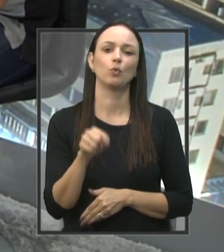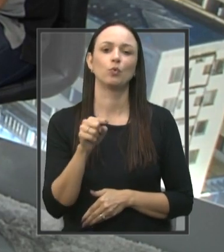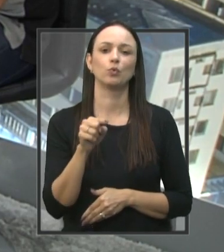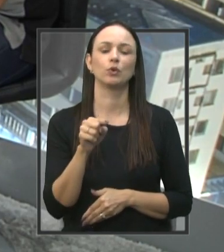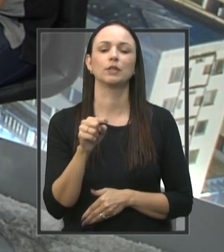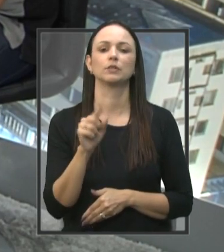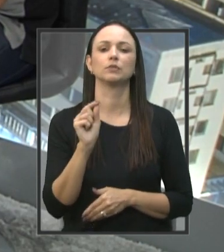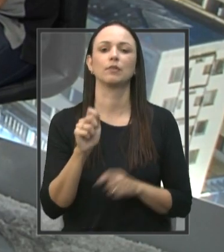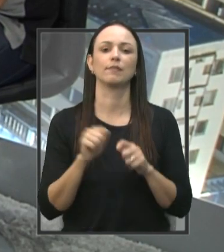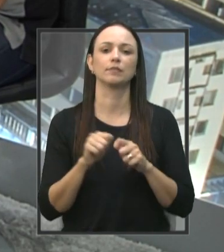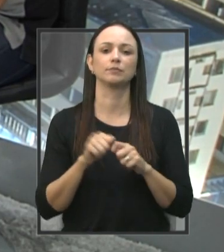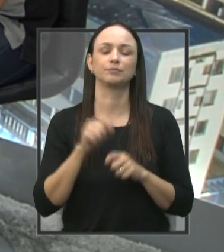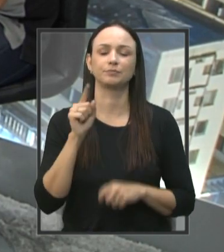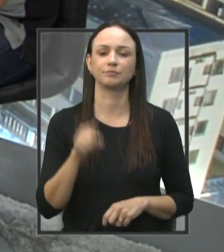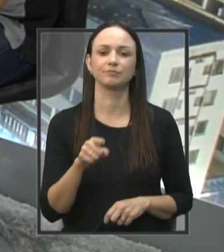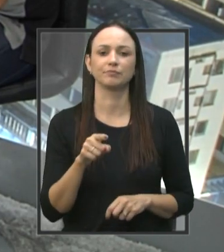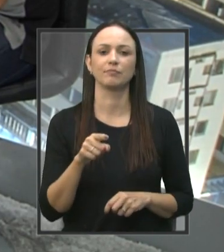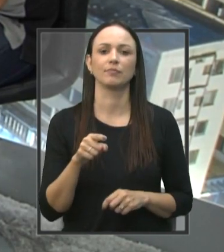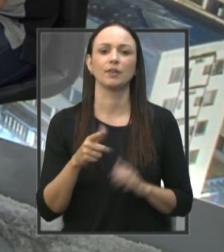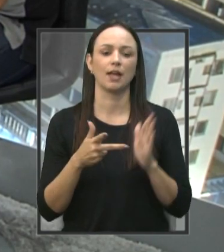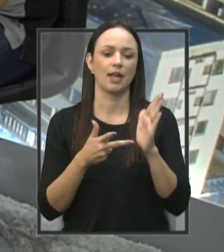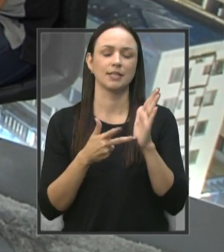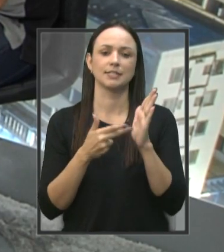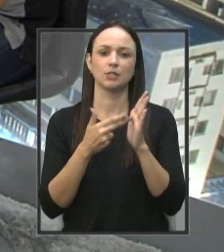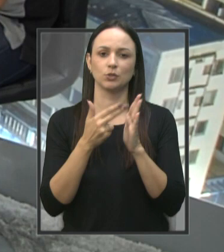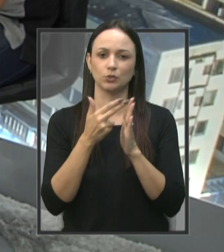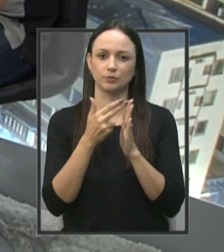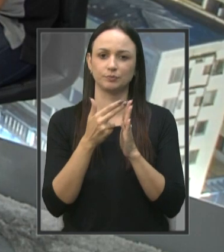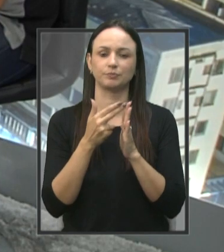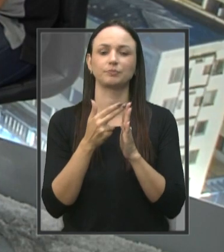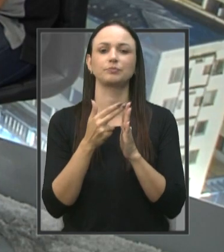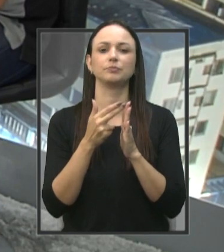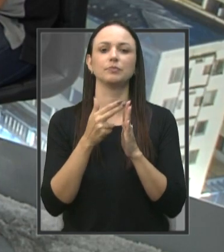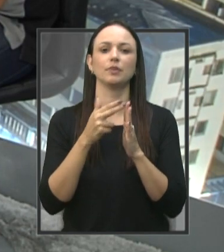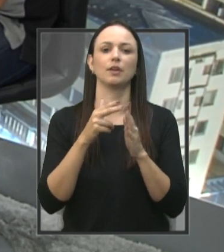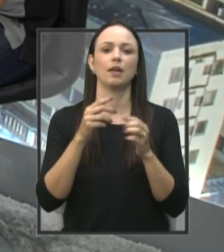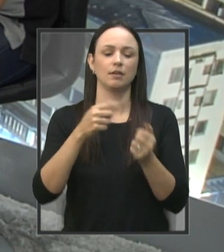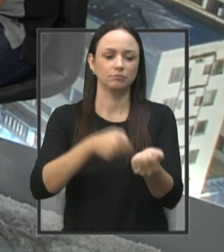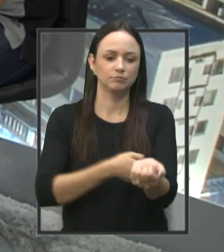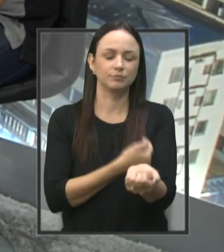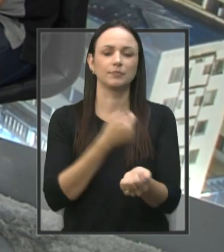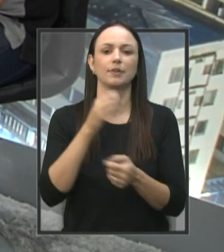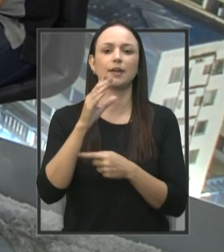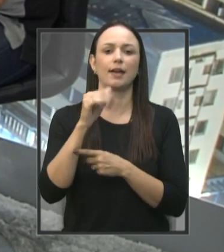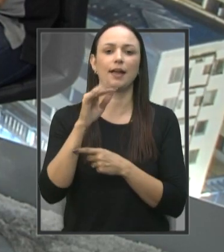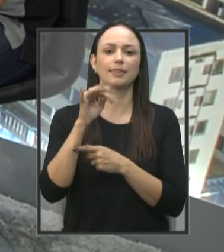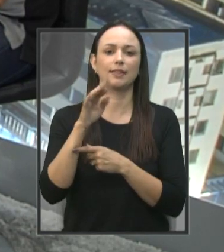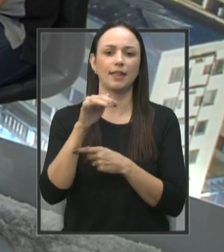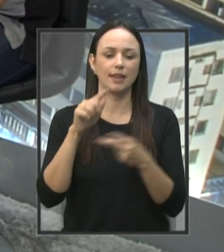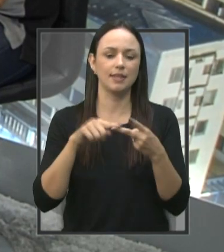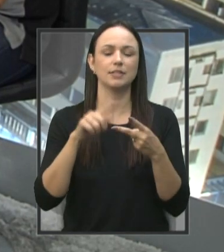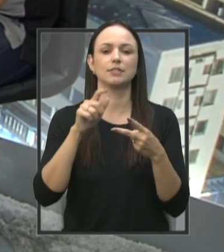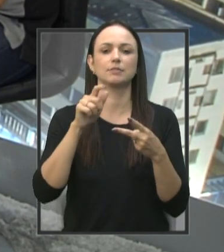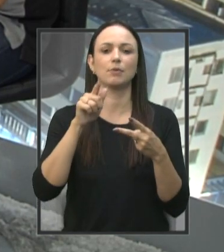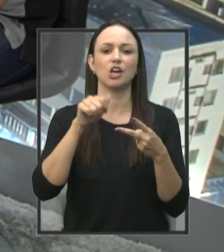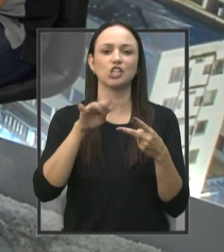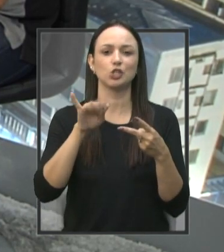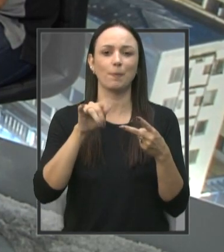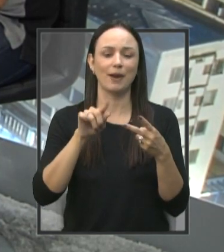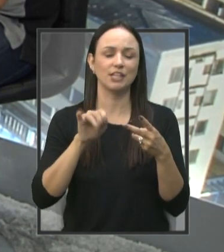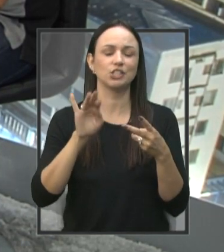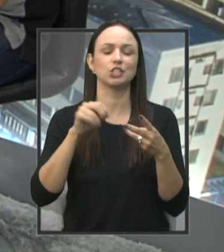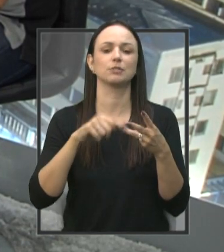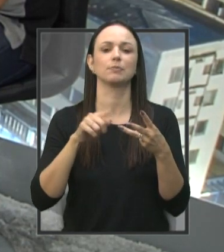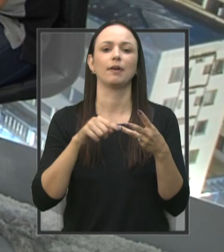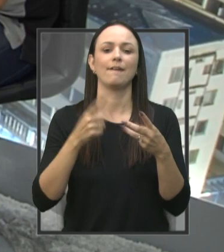único fim, que é a realização de cirurgias de cateterismo, angioplastia e cirurgias vasculares, ou seja, um